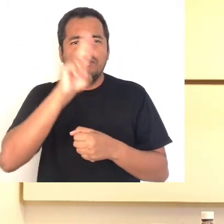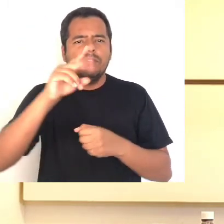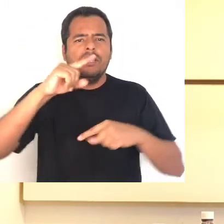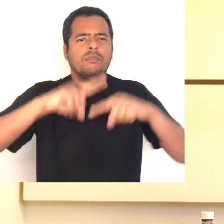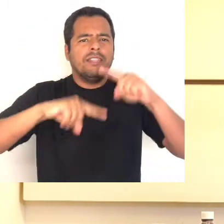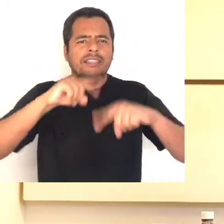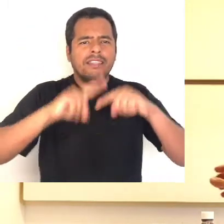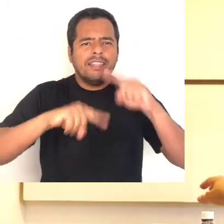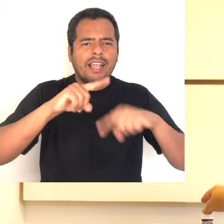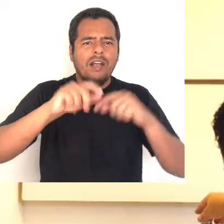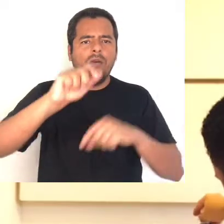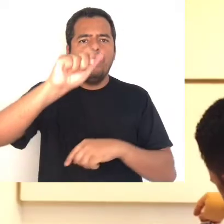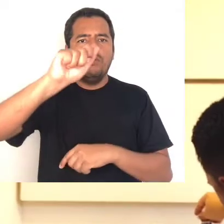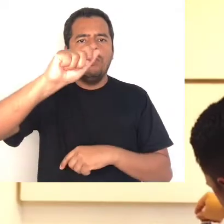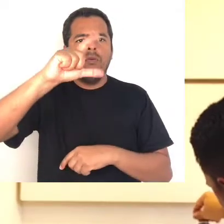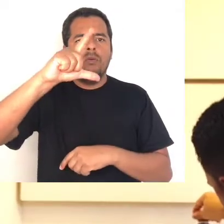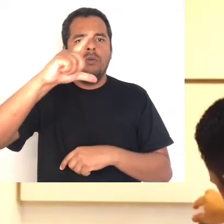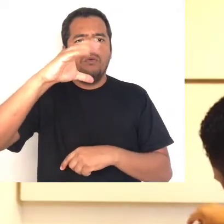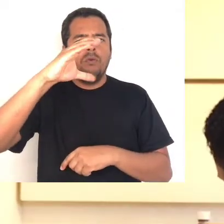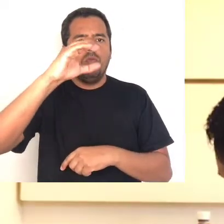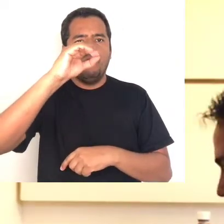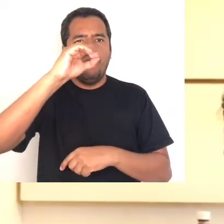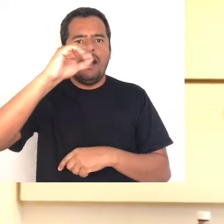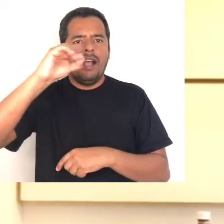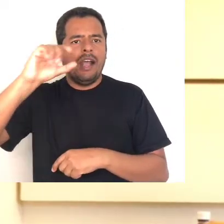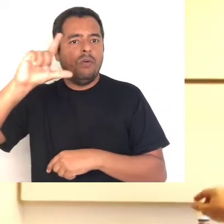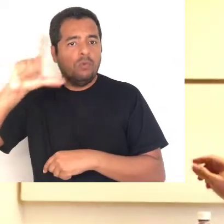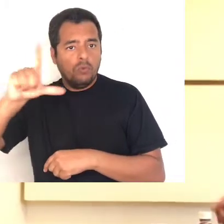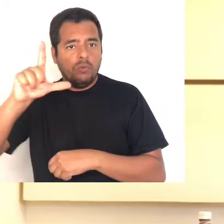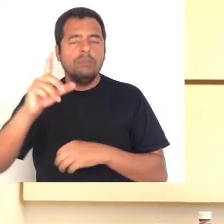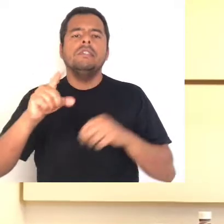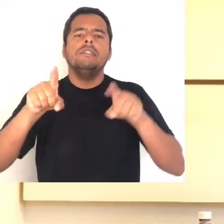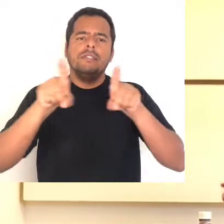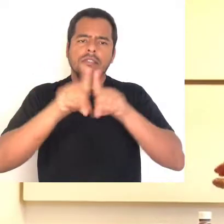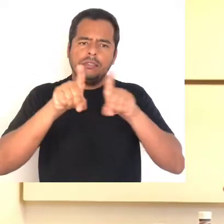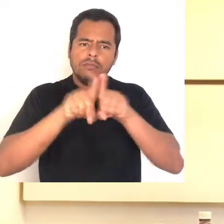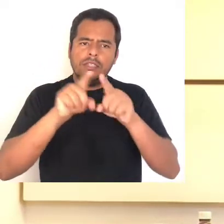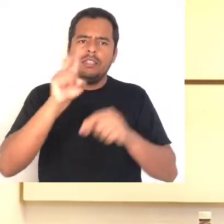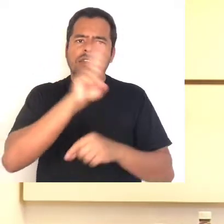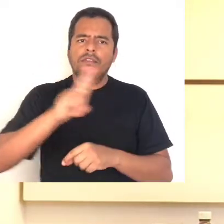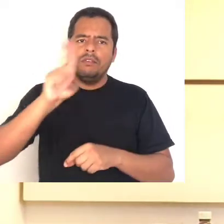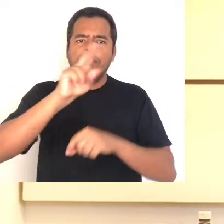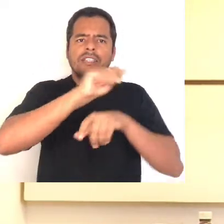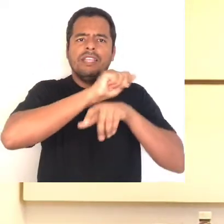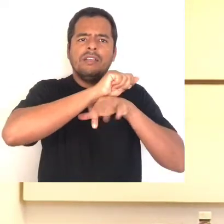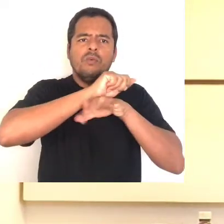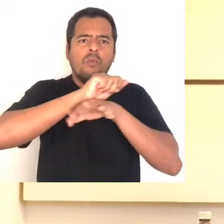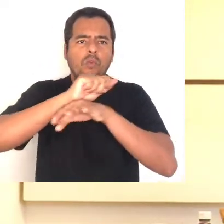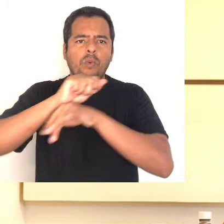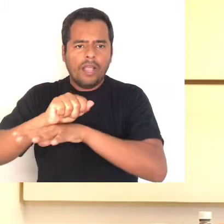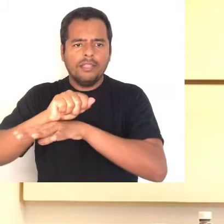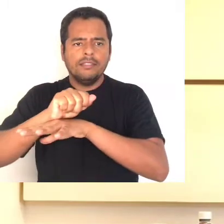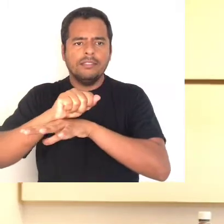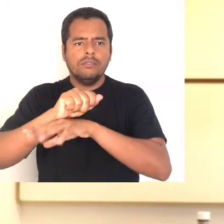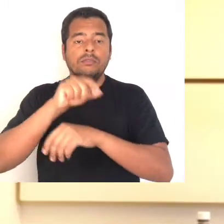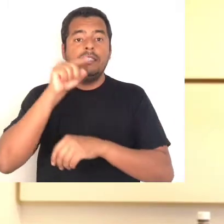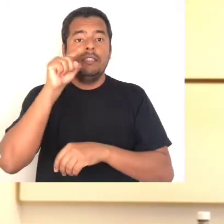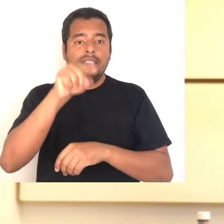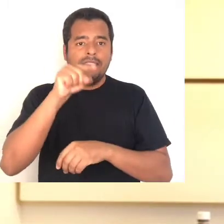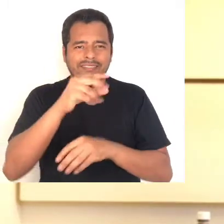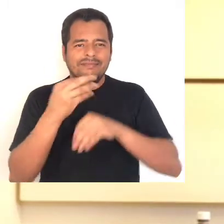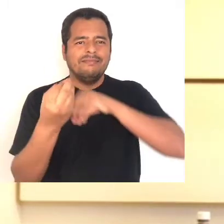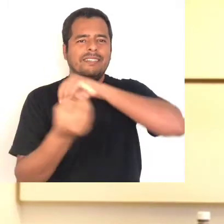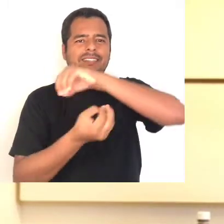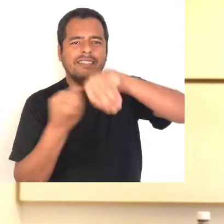a gente vai utilizar como material de partida um álcool, que é o álcool terpibutílico, e iremos utilizar o ácido